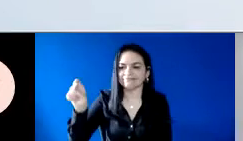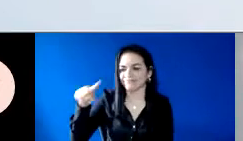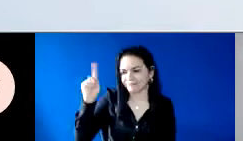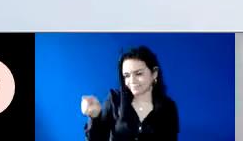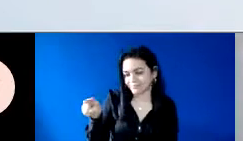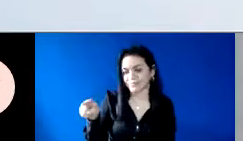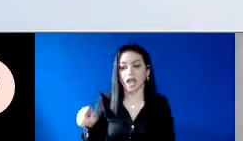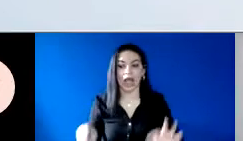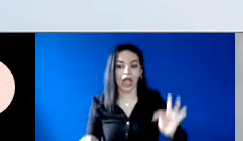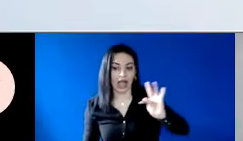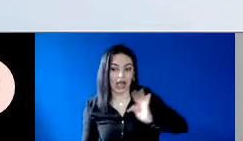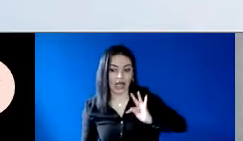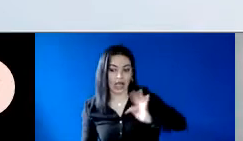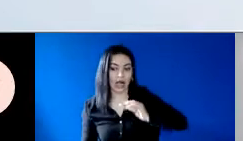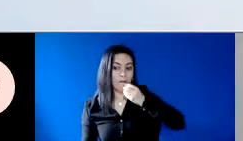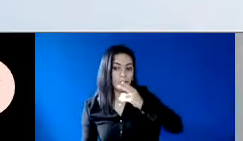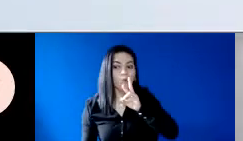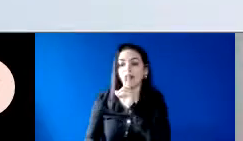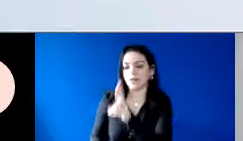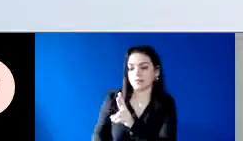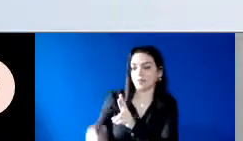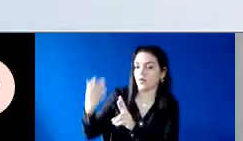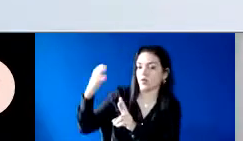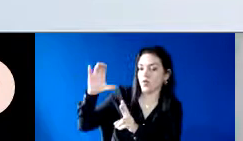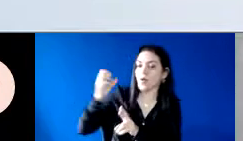técnica é a boa resposta. Ciência é a boa pergunta.